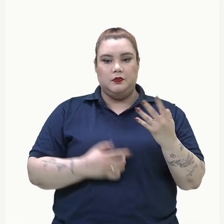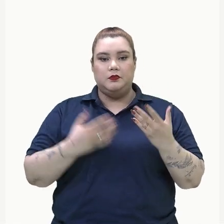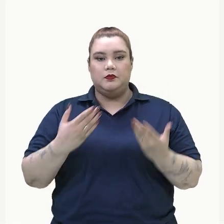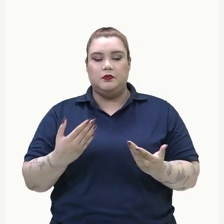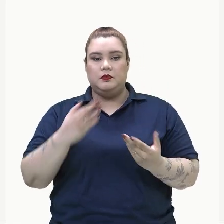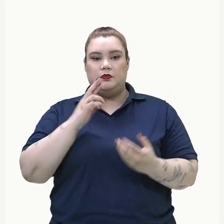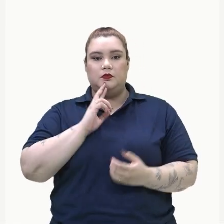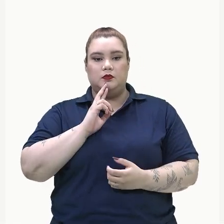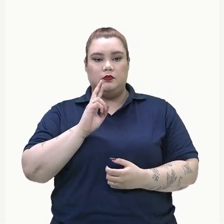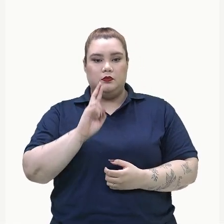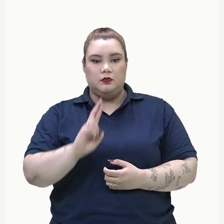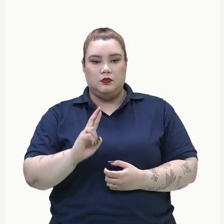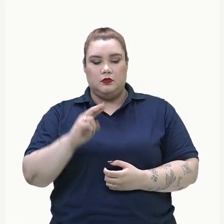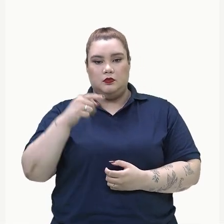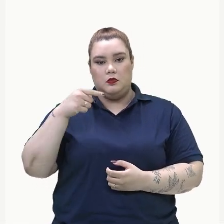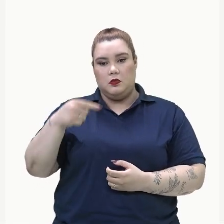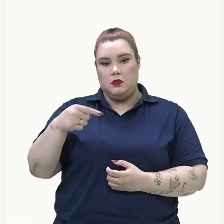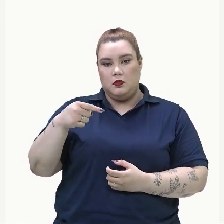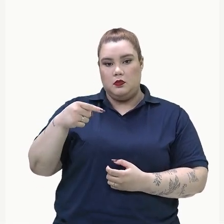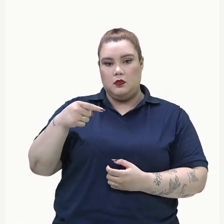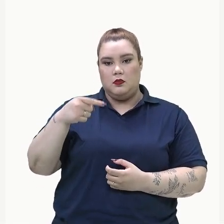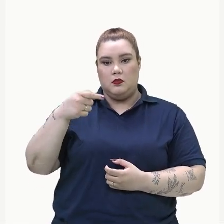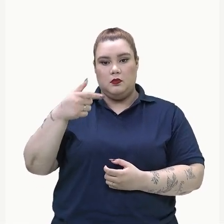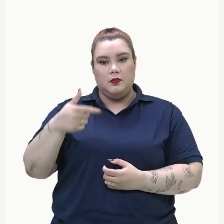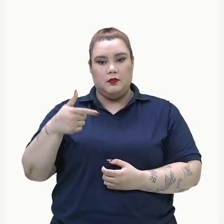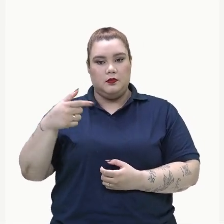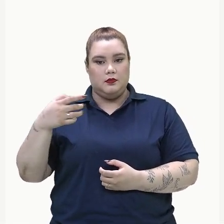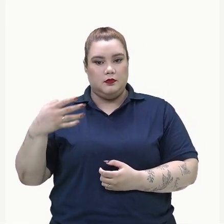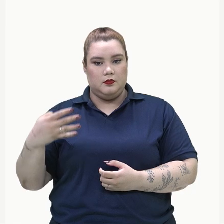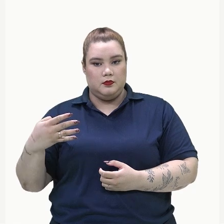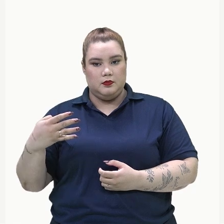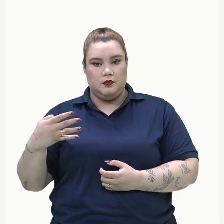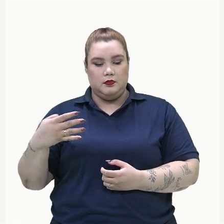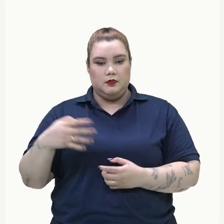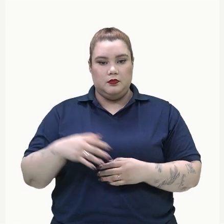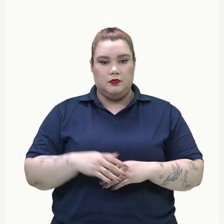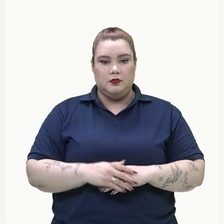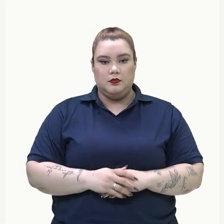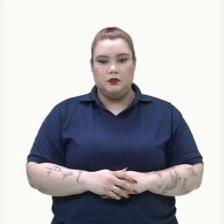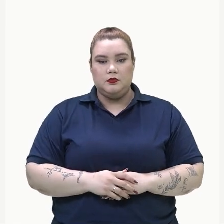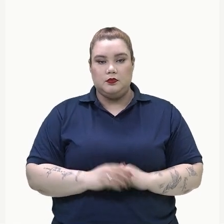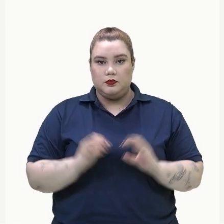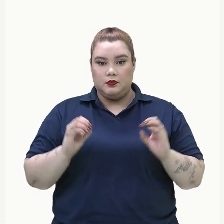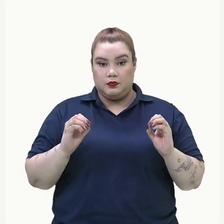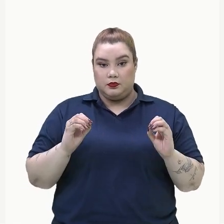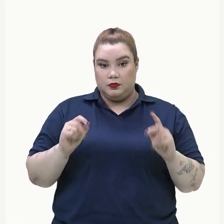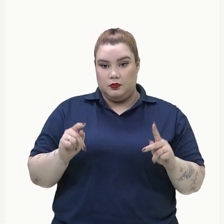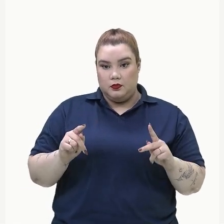dar negativo 24. Ok?